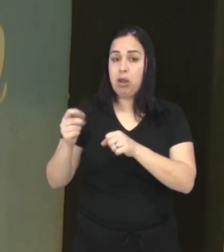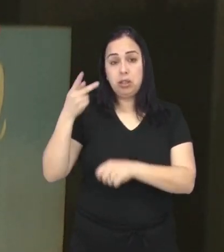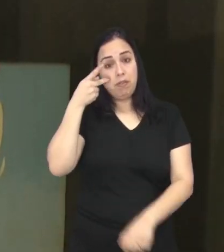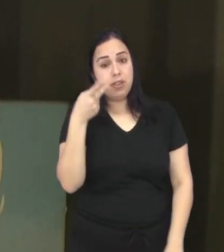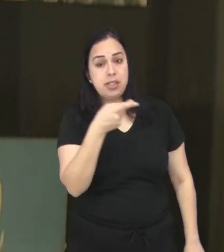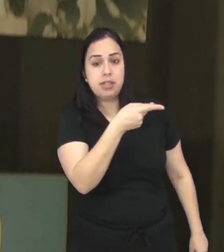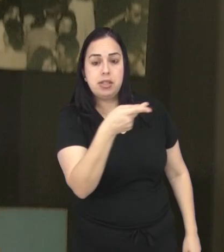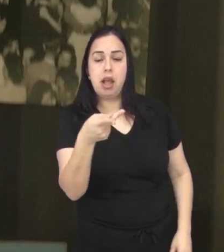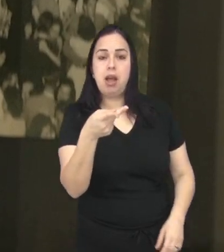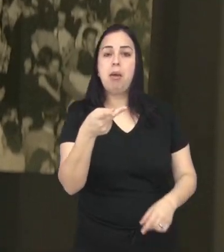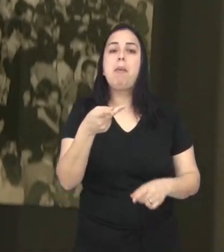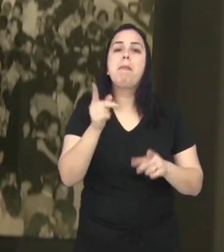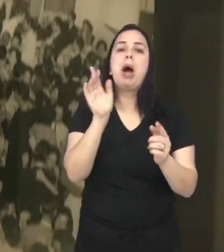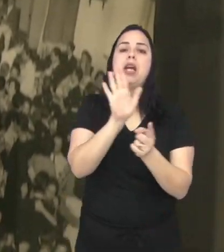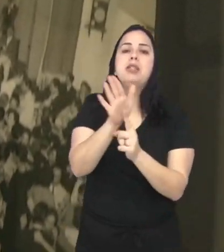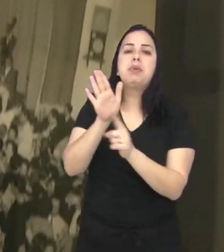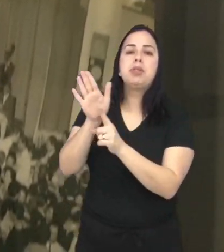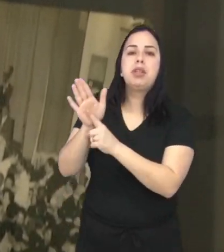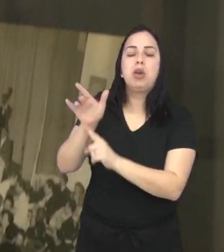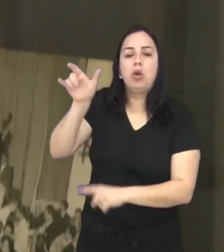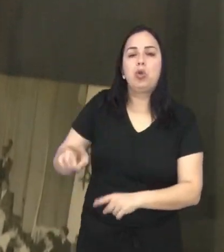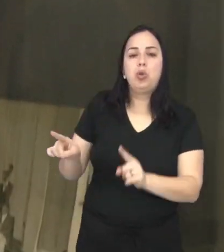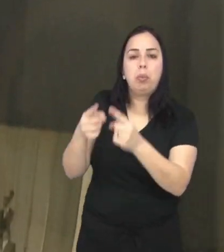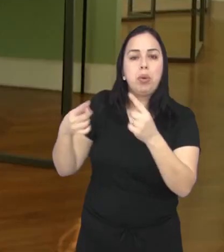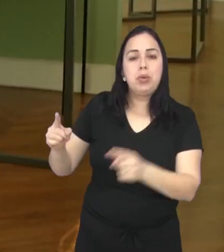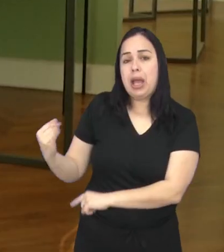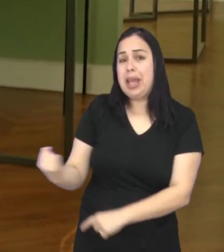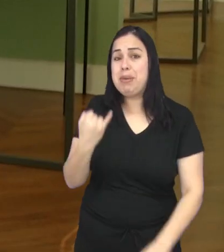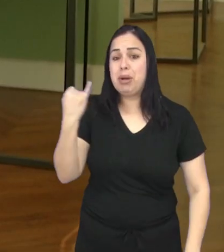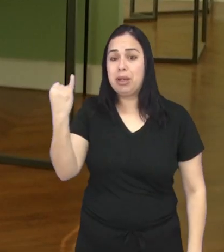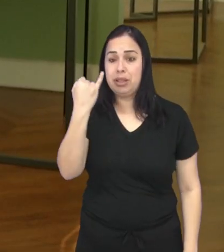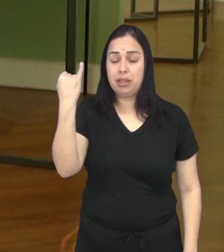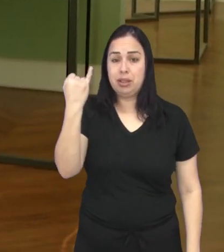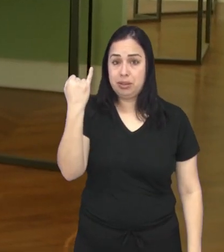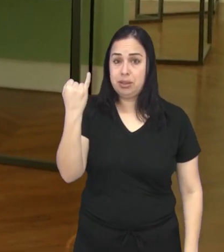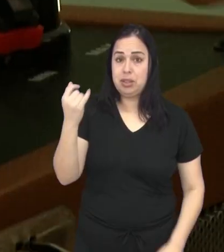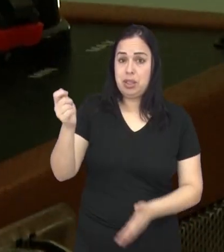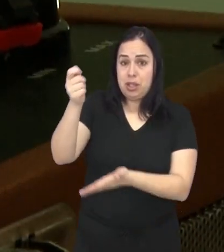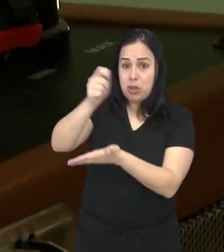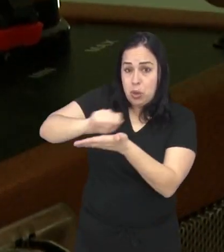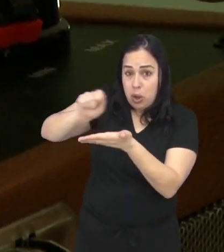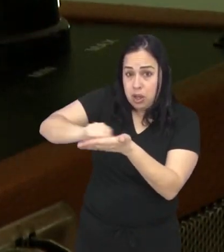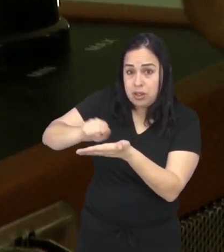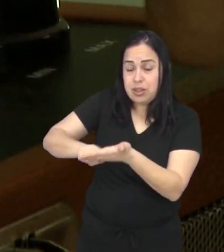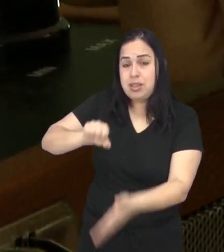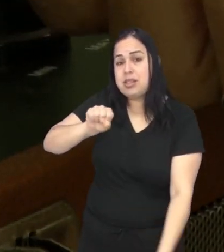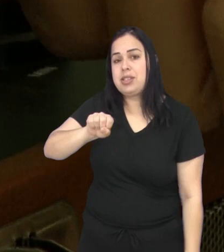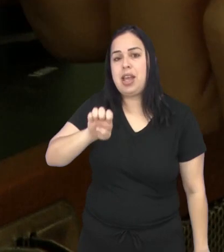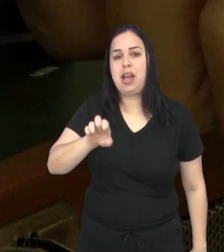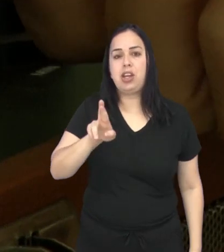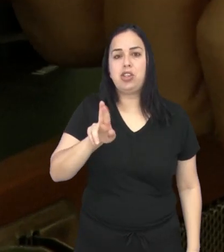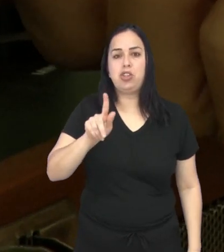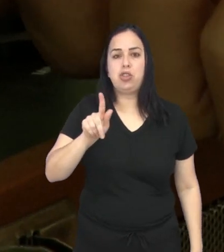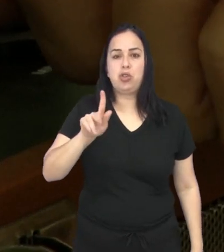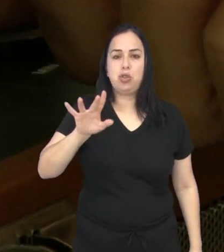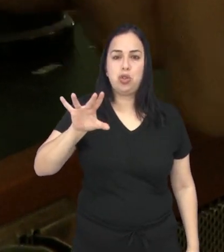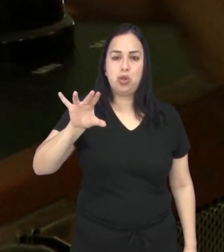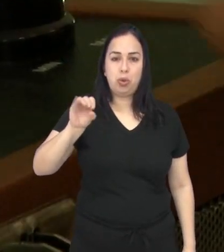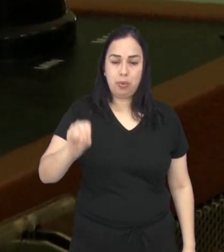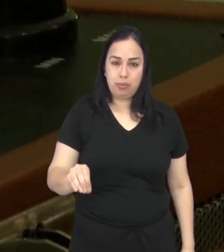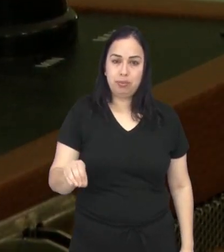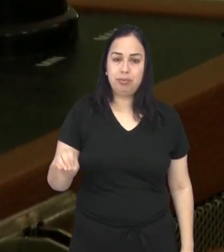você já encontra a exposição de outro músico muito importante para a história da cidade, o compositor joseense Sérgio